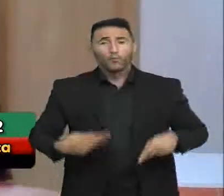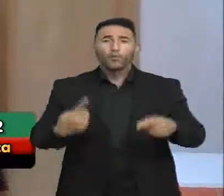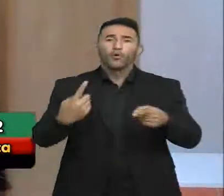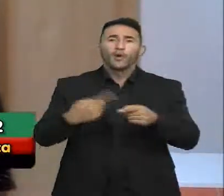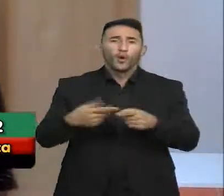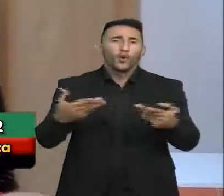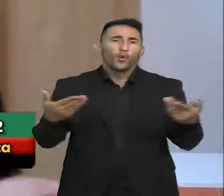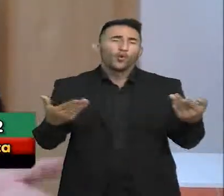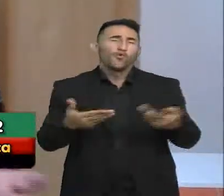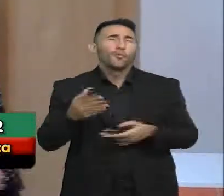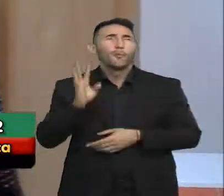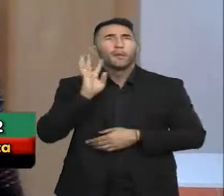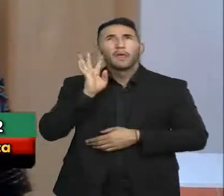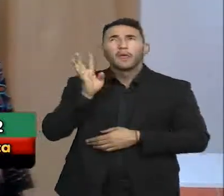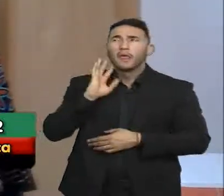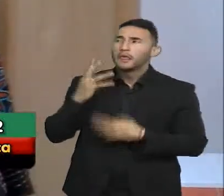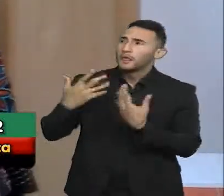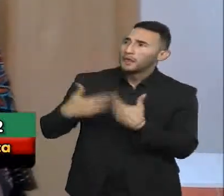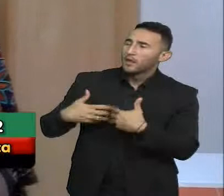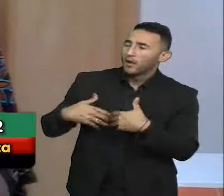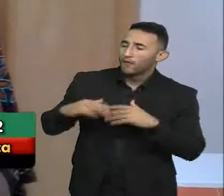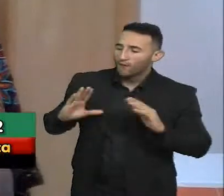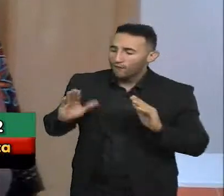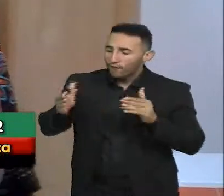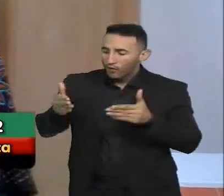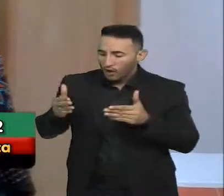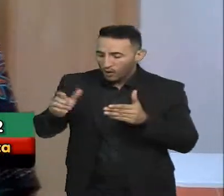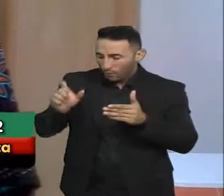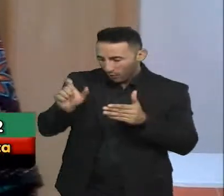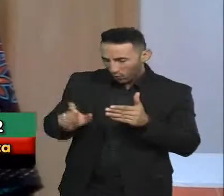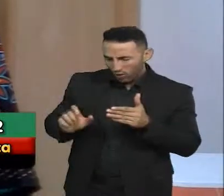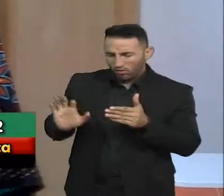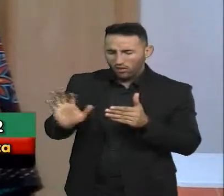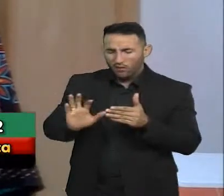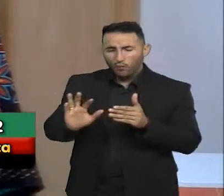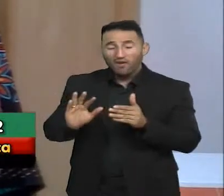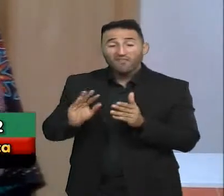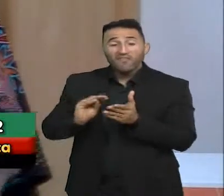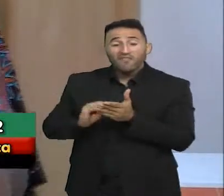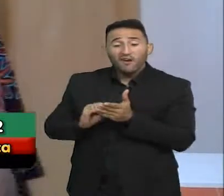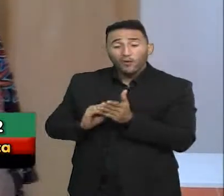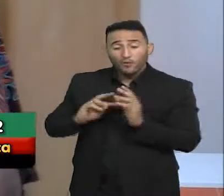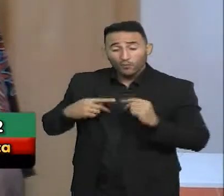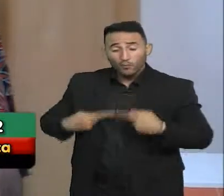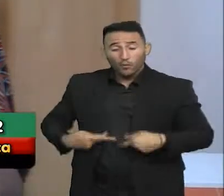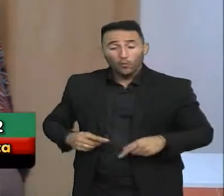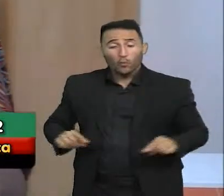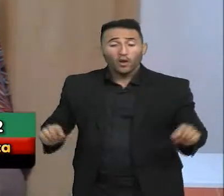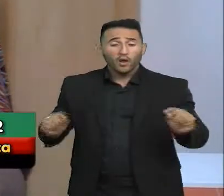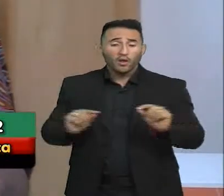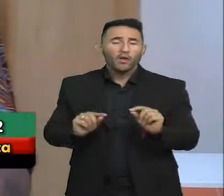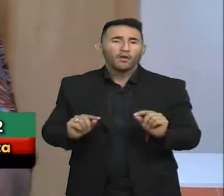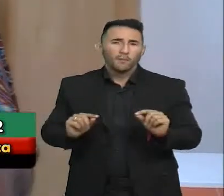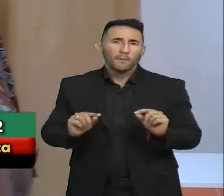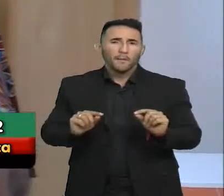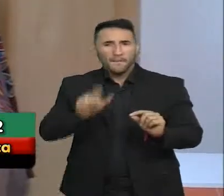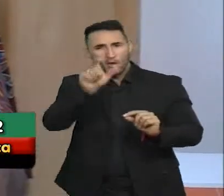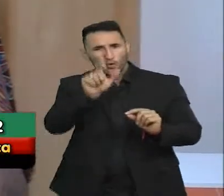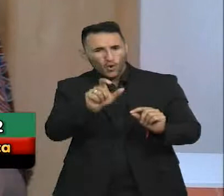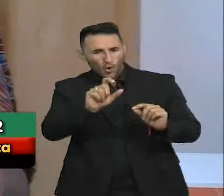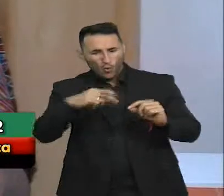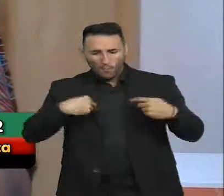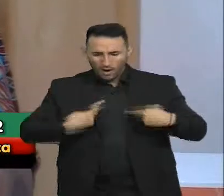só nisso, né, pensa no fato do que desumaniza o outro. Não pensa no ser humano como um